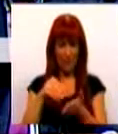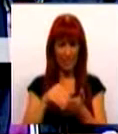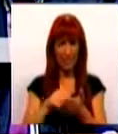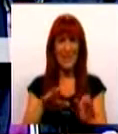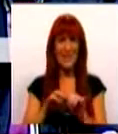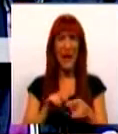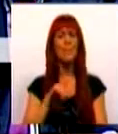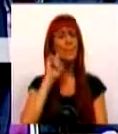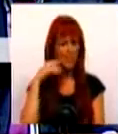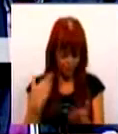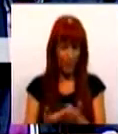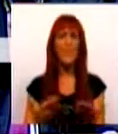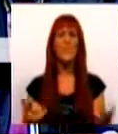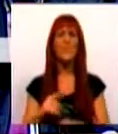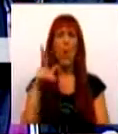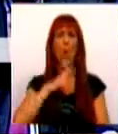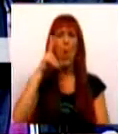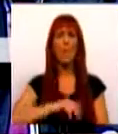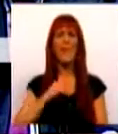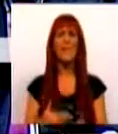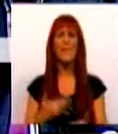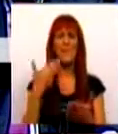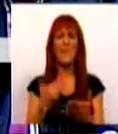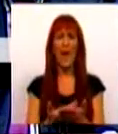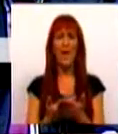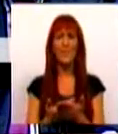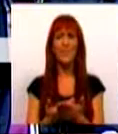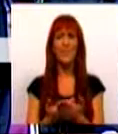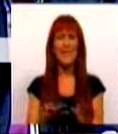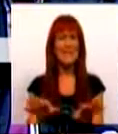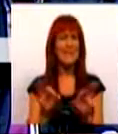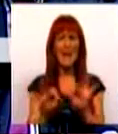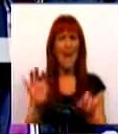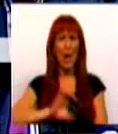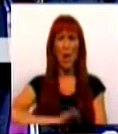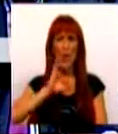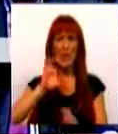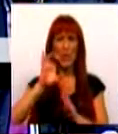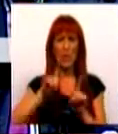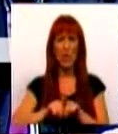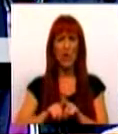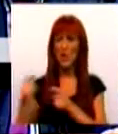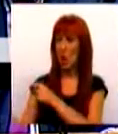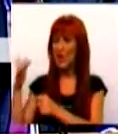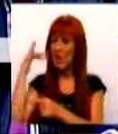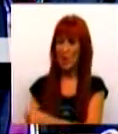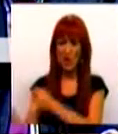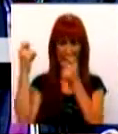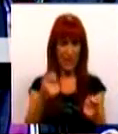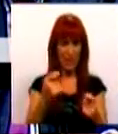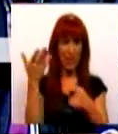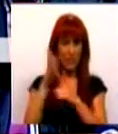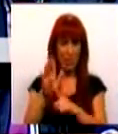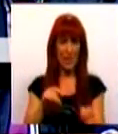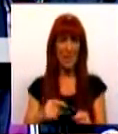a assegurar que Portugal oferecia idênticas condições aos investidores estrangeiros, designadamente os de